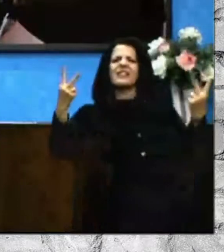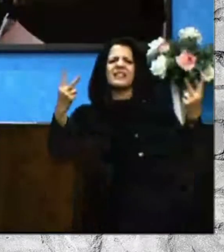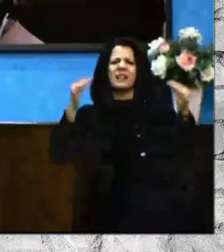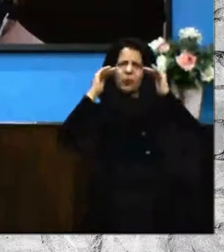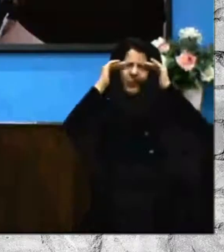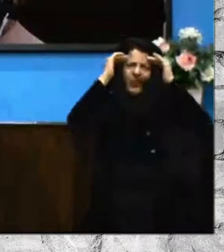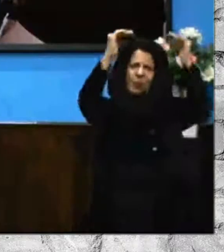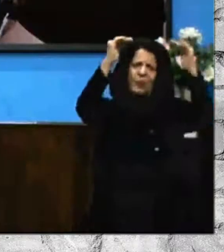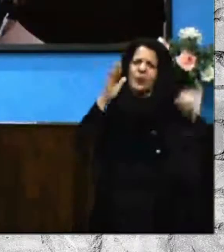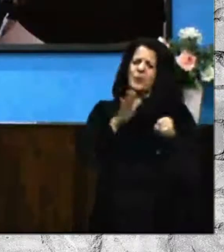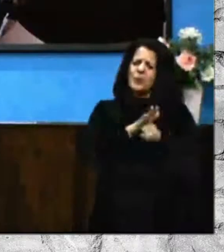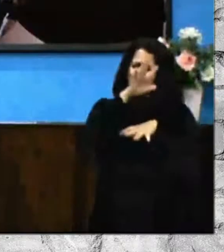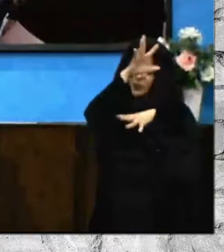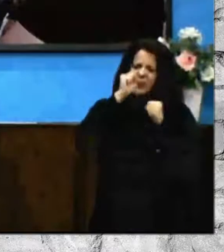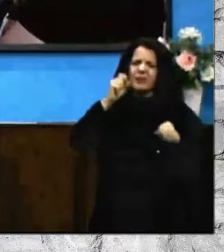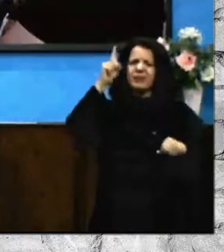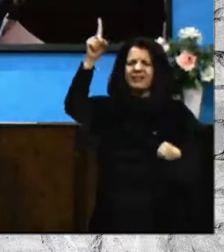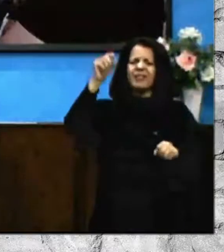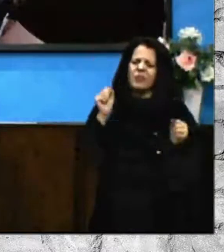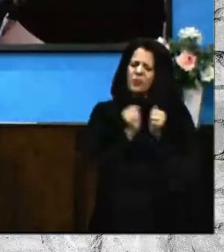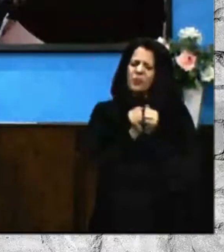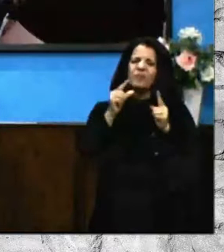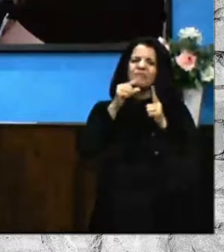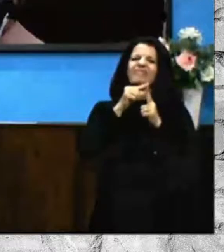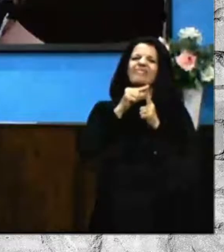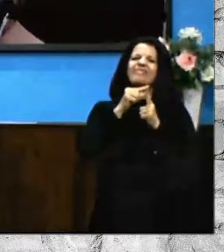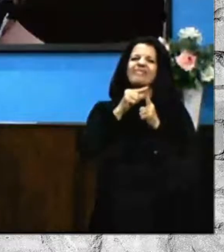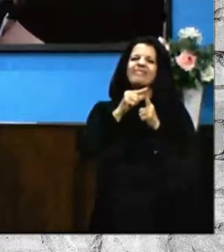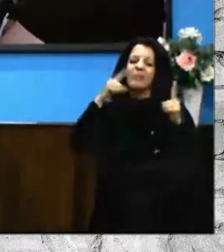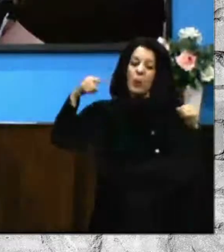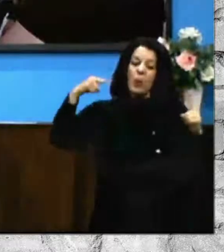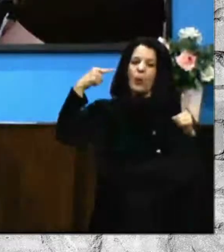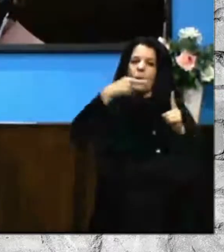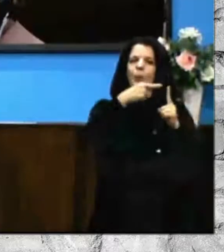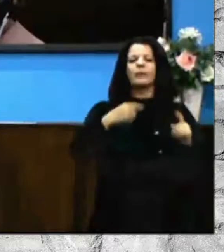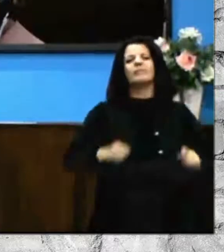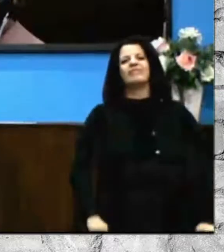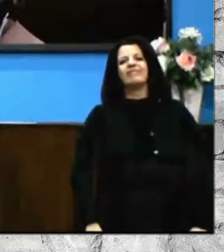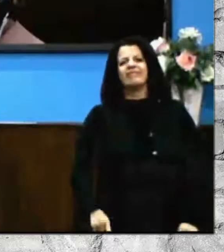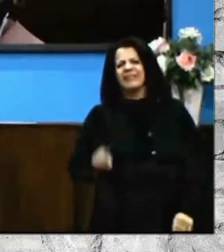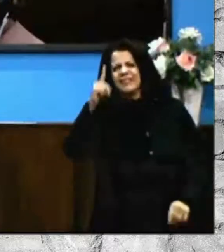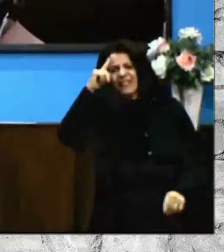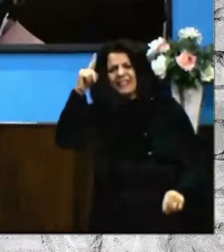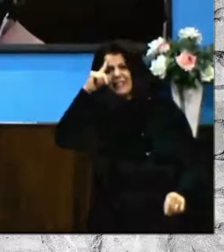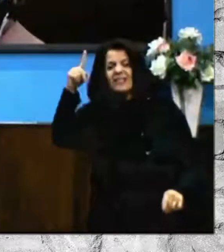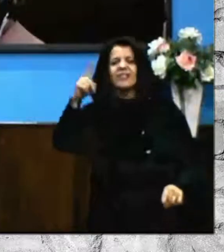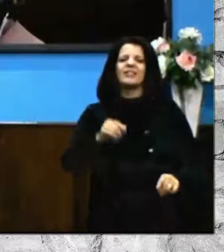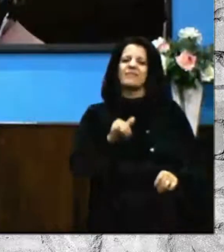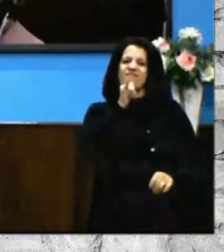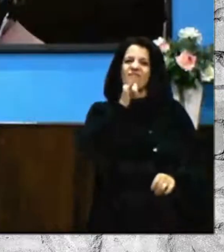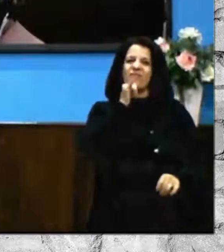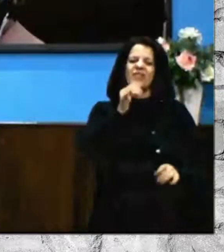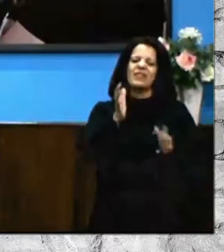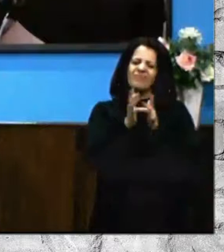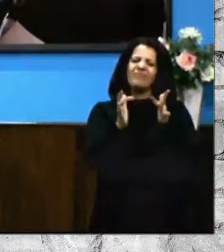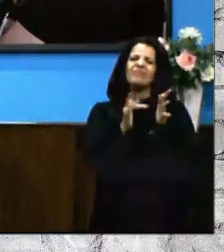submisso, venceu cheio do poder de Deus com a palavra. Tenha em mira, cada dia, o exemplo que